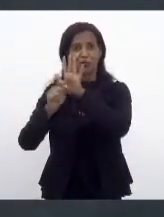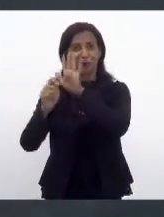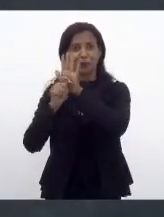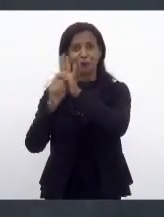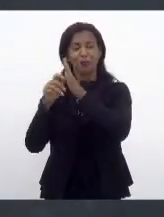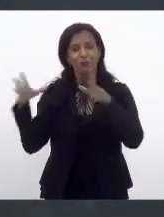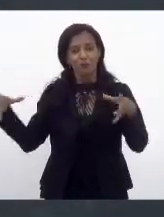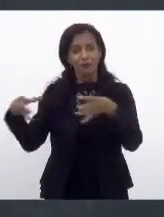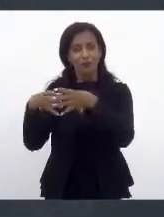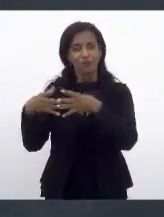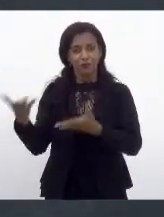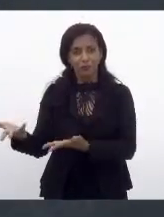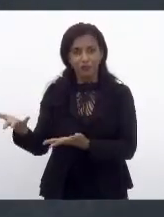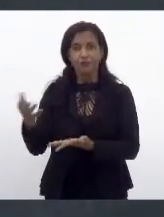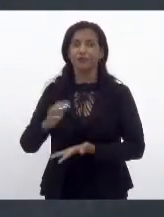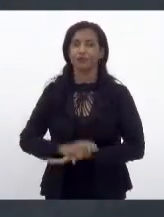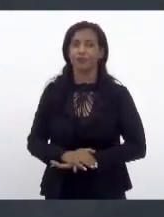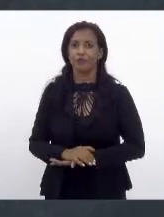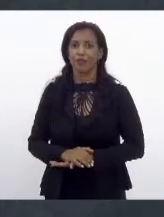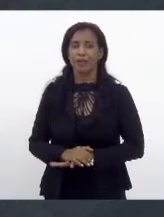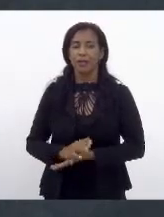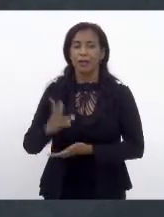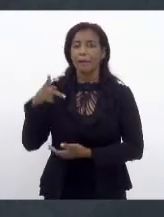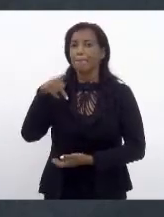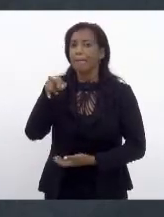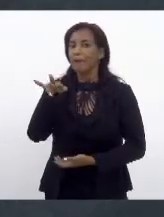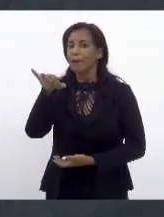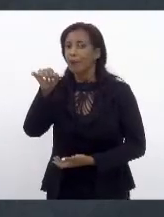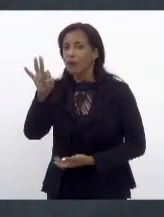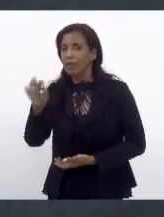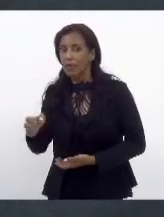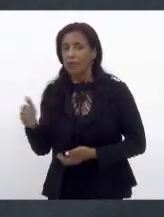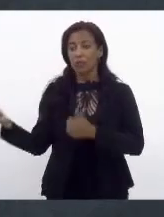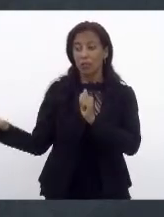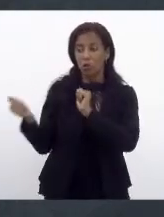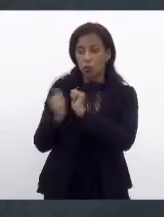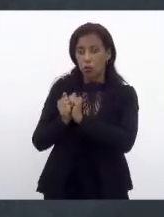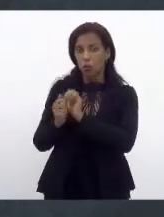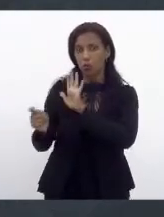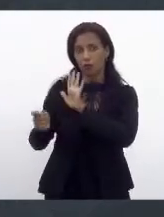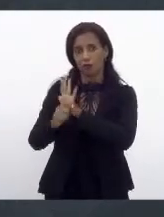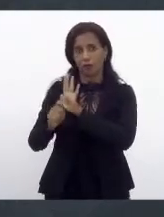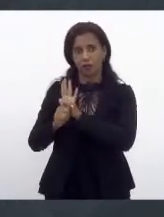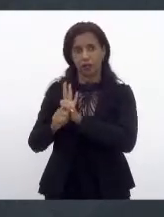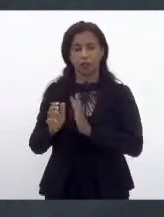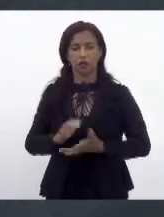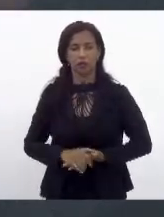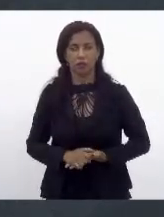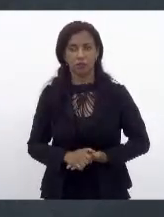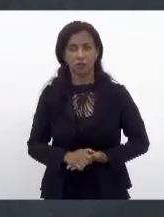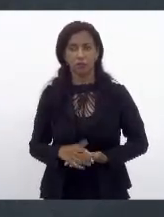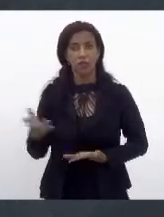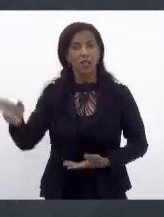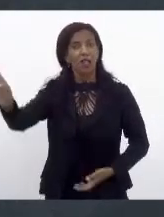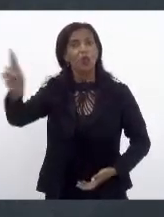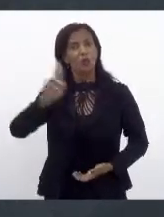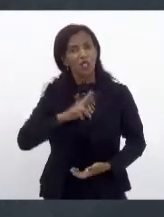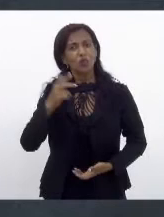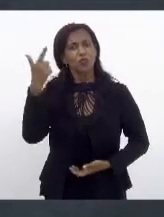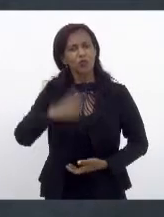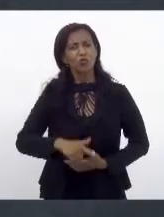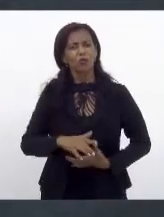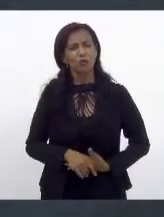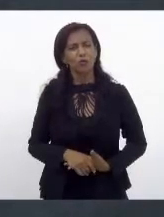há esse tipo de gente mesquinha e prepotente e que adora estar do lado de traficante de droga. É só esse comentário, senhora presidente. E ela não respondeu mais uma